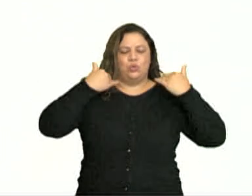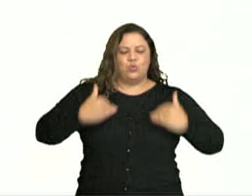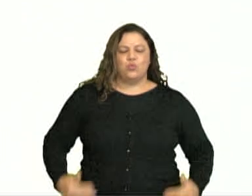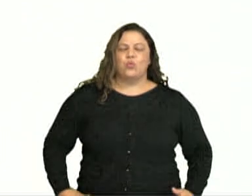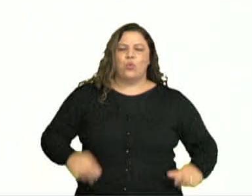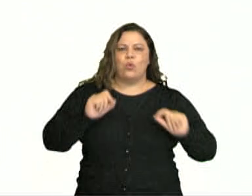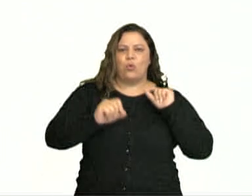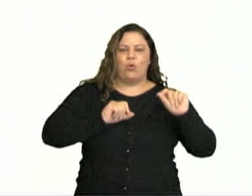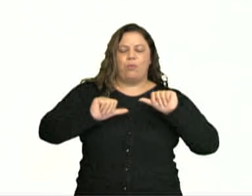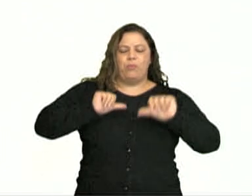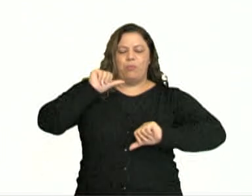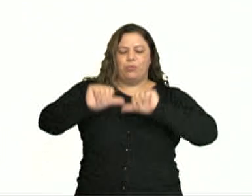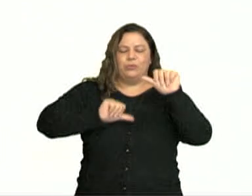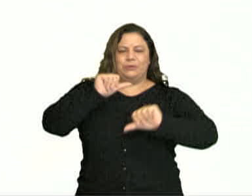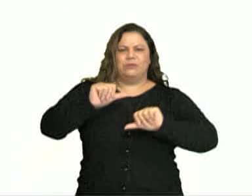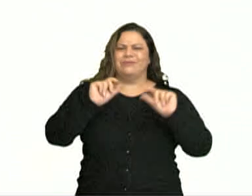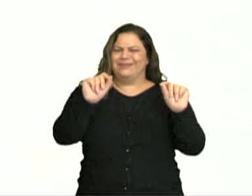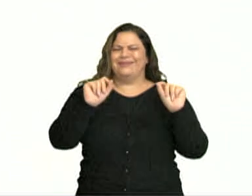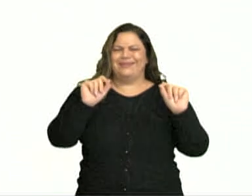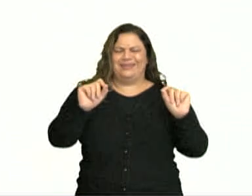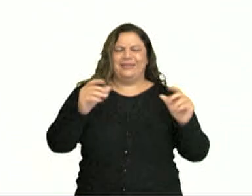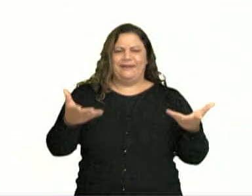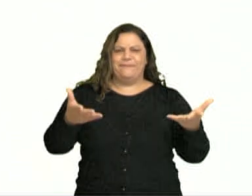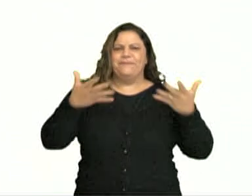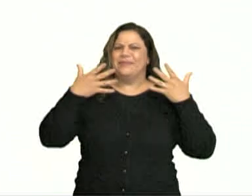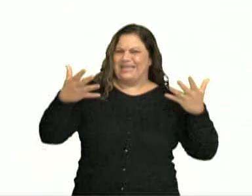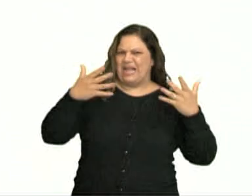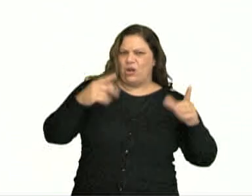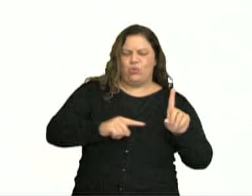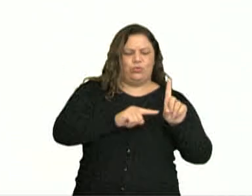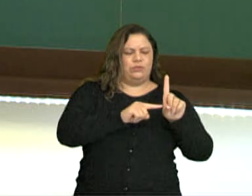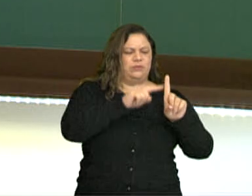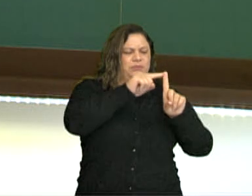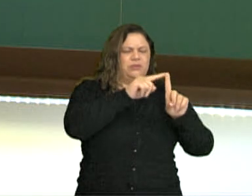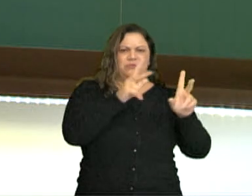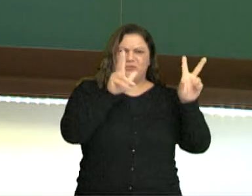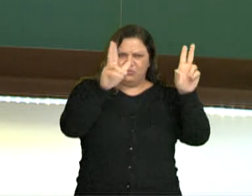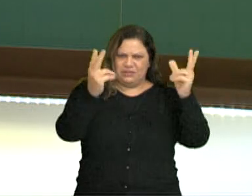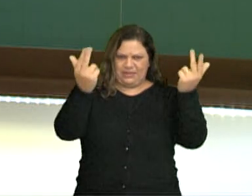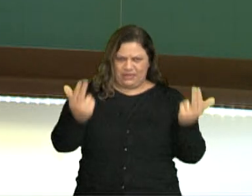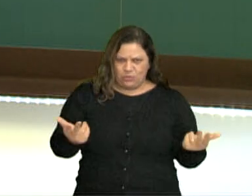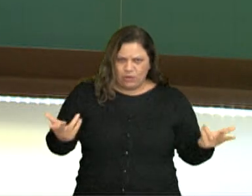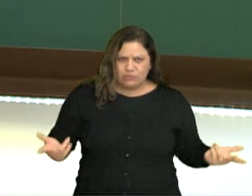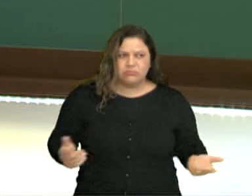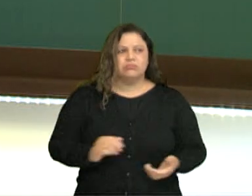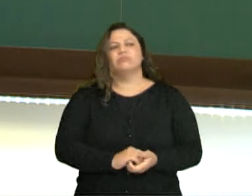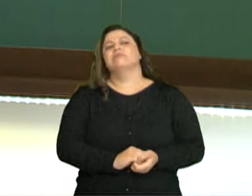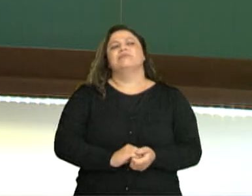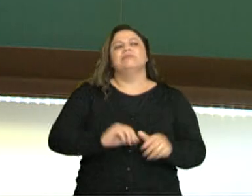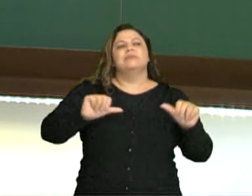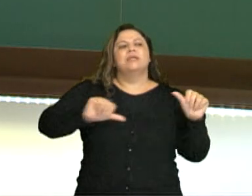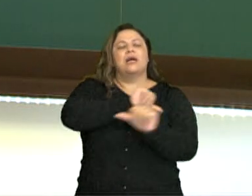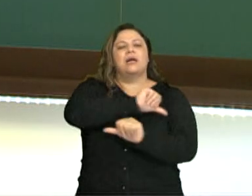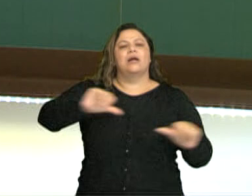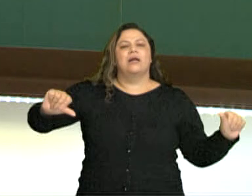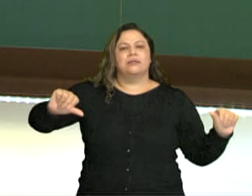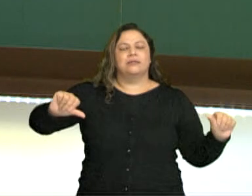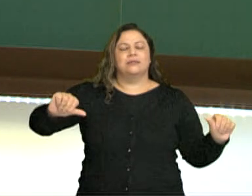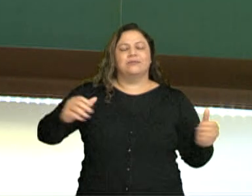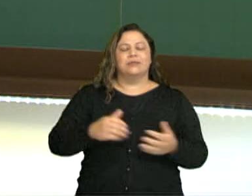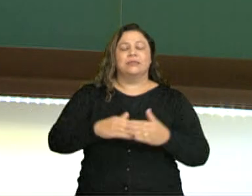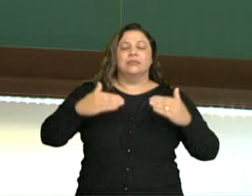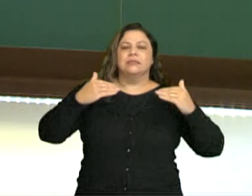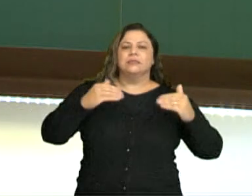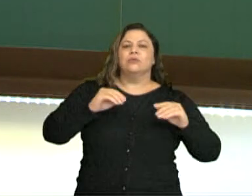é o calor e o que é a temperatura? Calor e temperatura são a mesma coisa? Então, olha só, a transferência ocorre sempre do corpo que